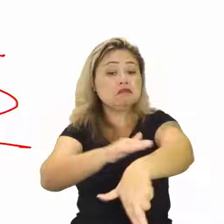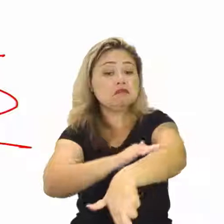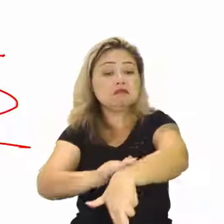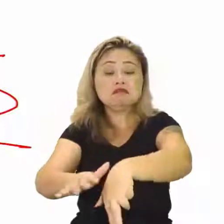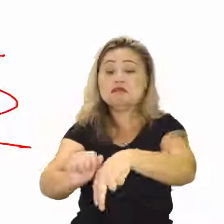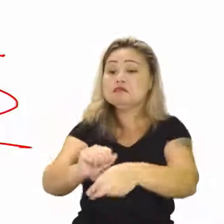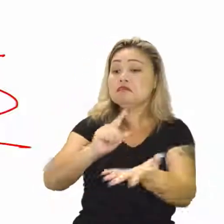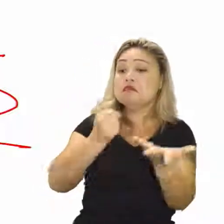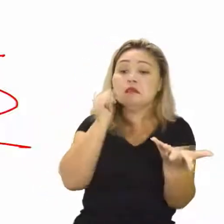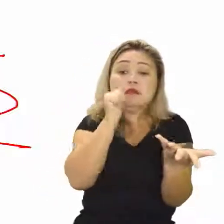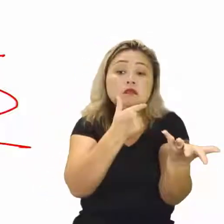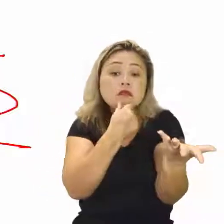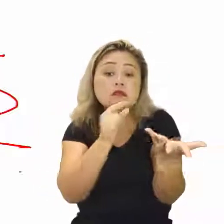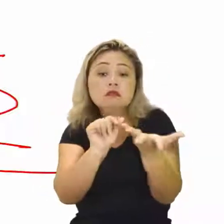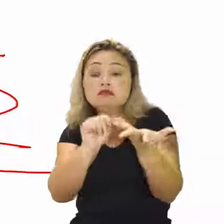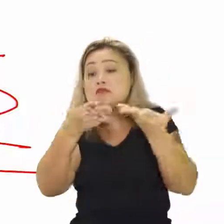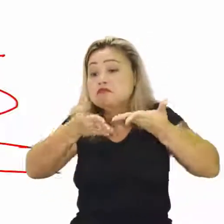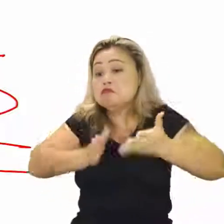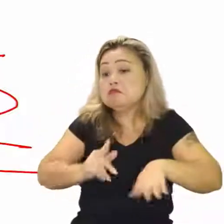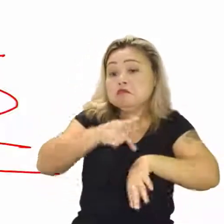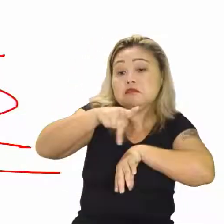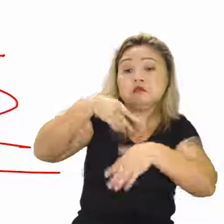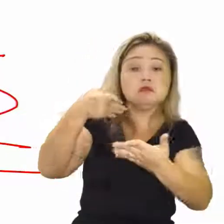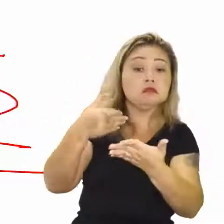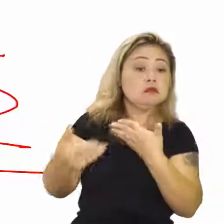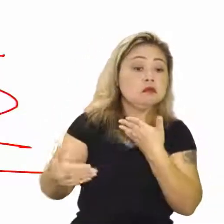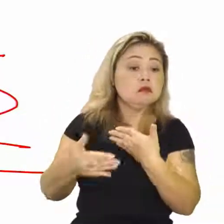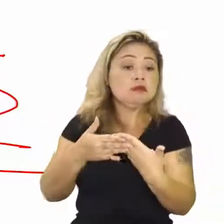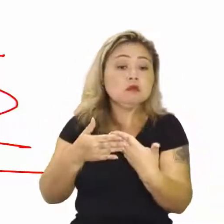gênero, da sua nacionalidade ou